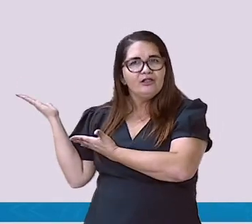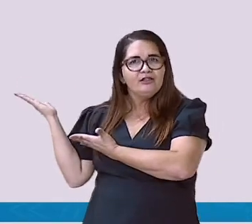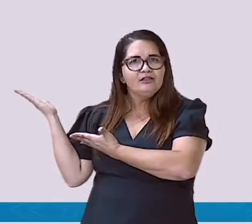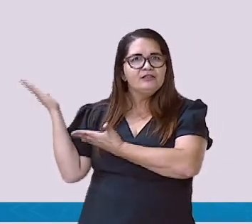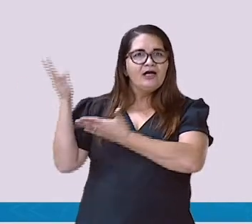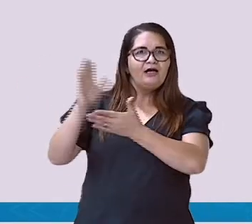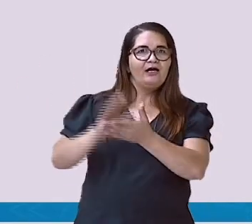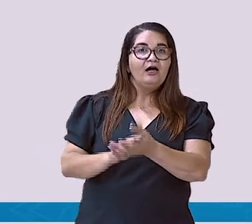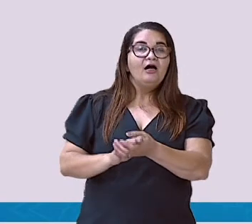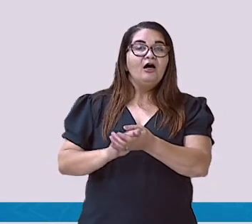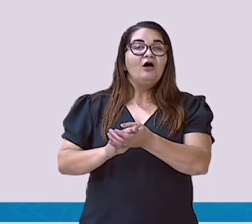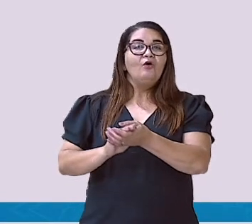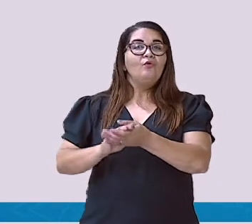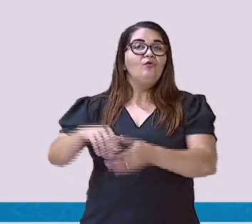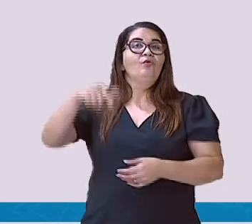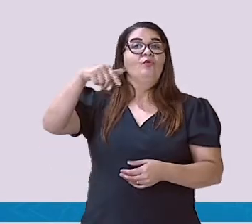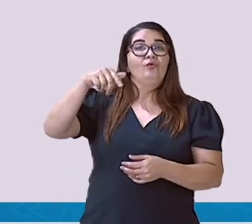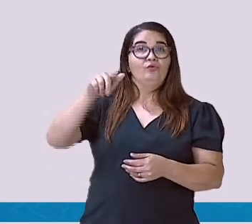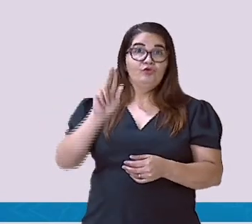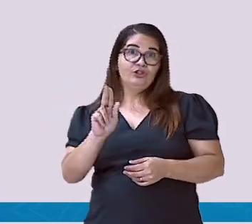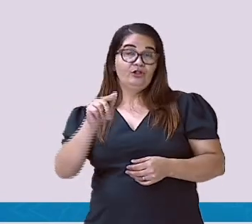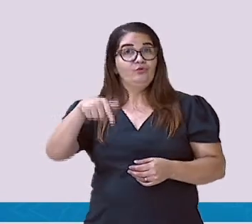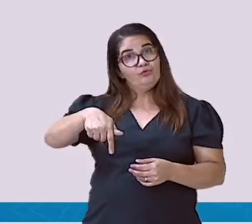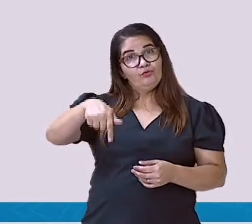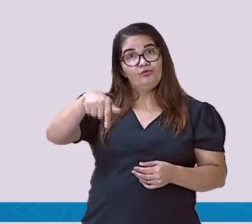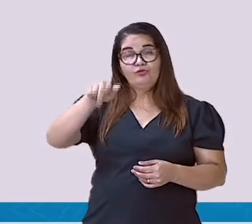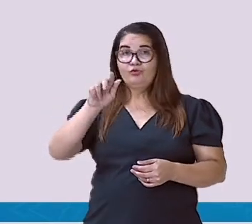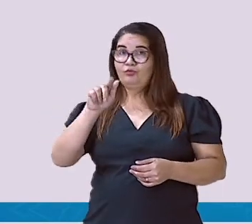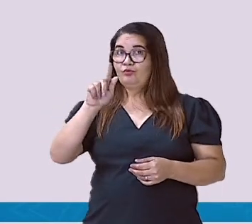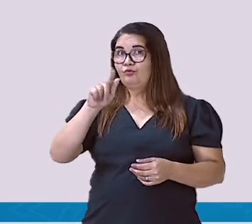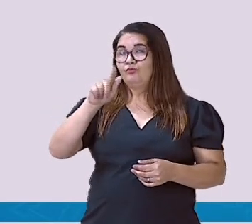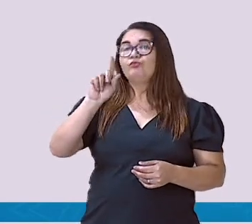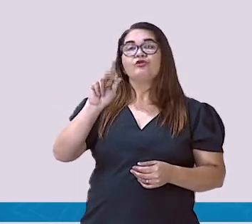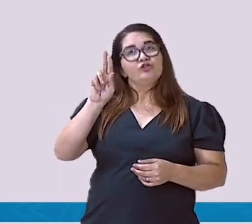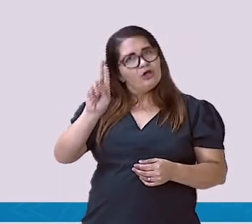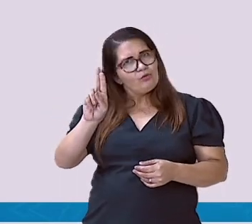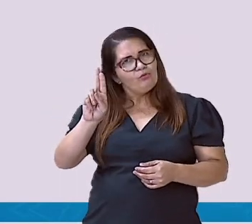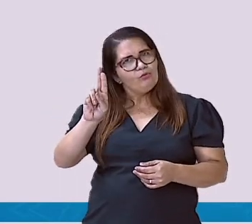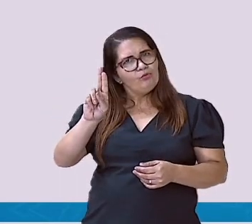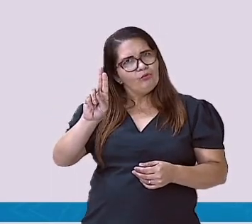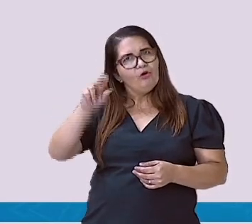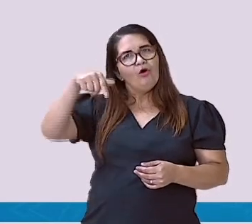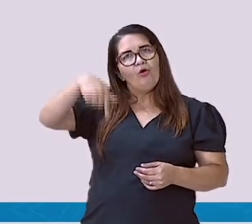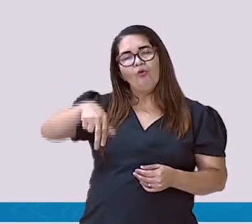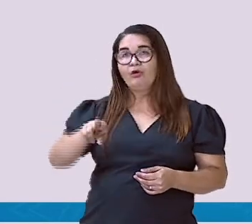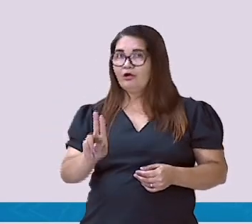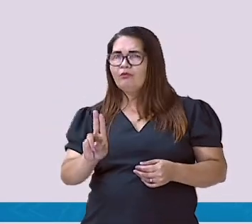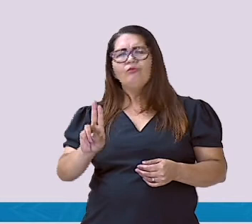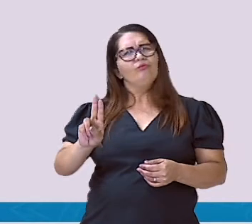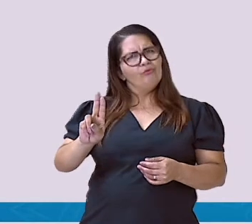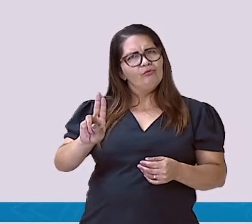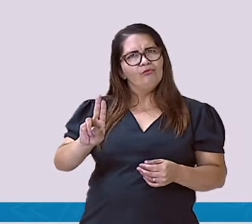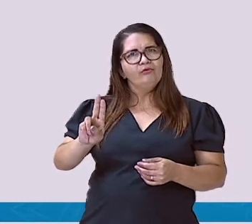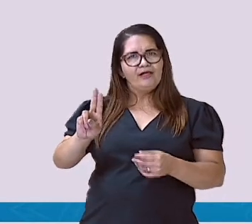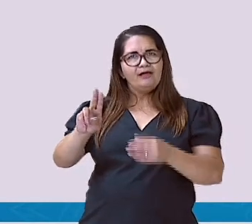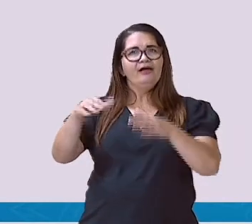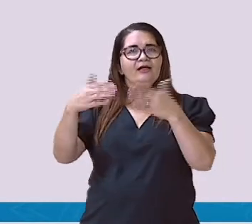o U eu não posso pronunciá-lo, tá? Quando eu não pronuncio,